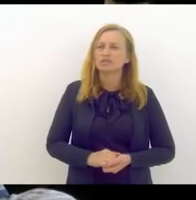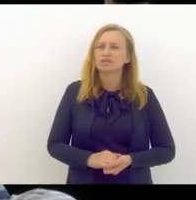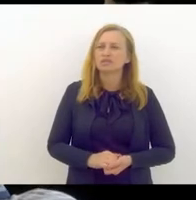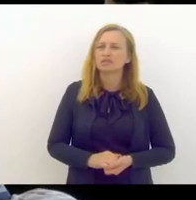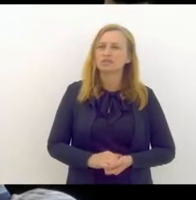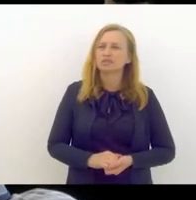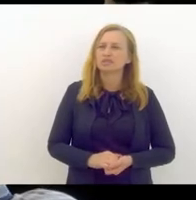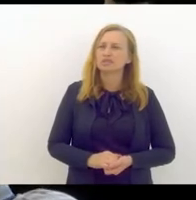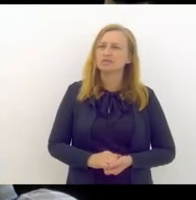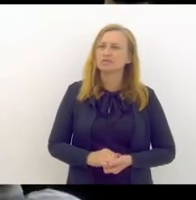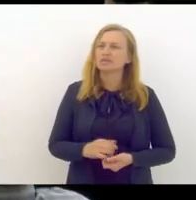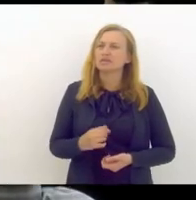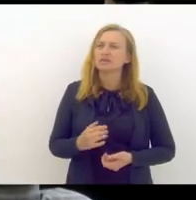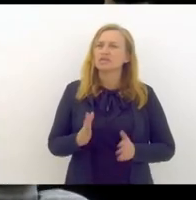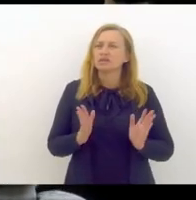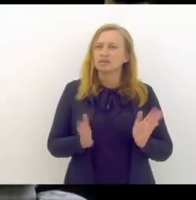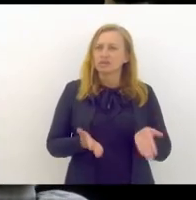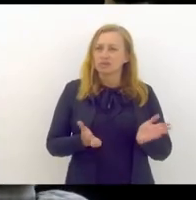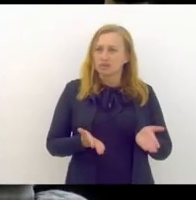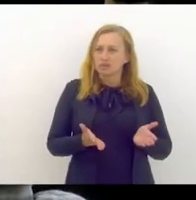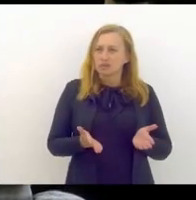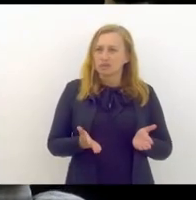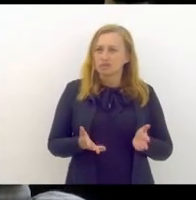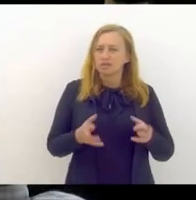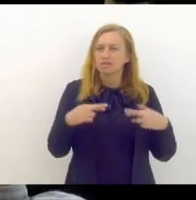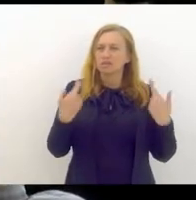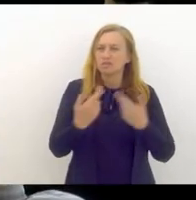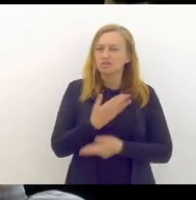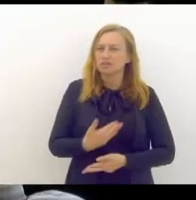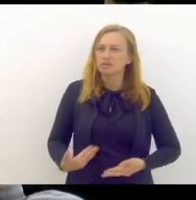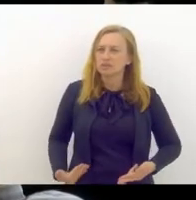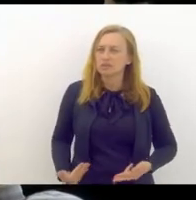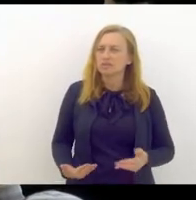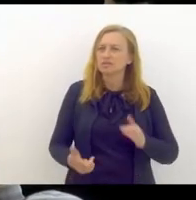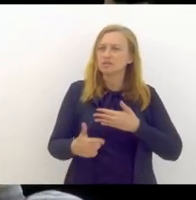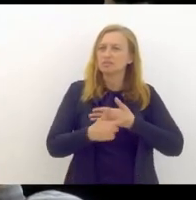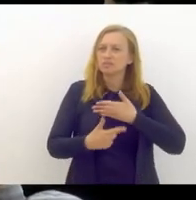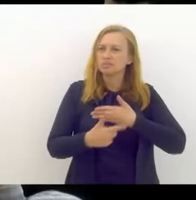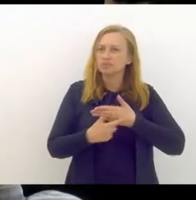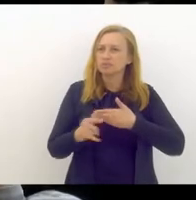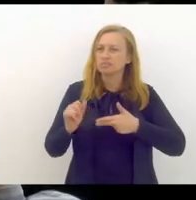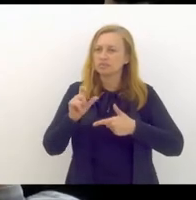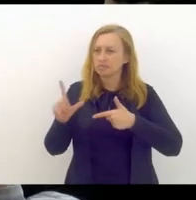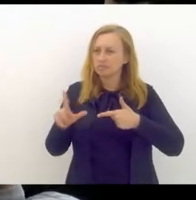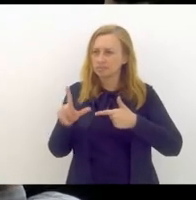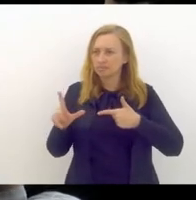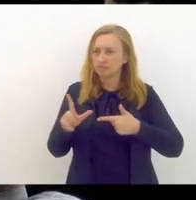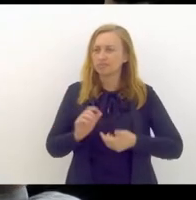está concretizando hoje o efetivo exercício de uma audiência pública, o papel do legislativo.